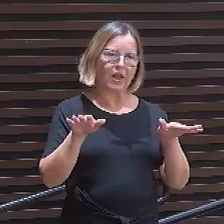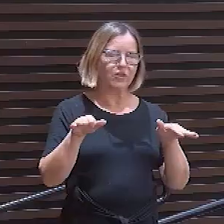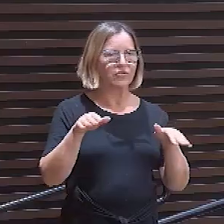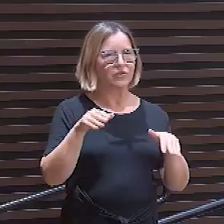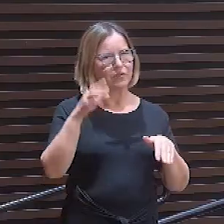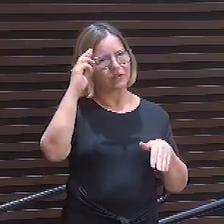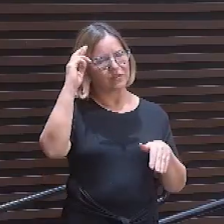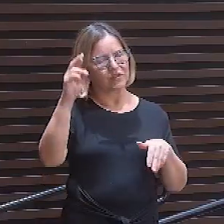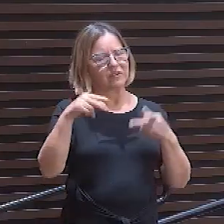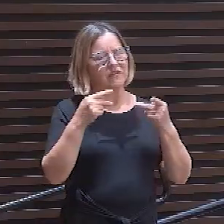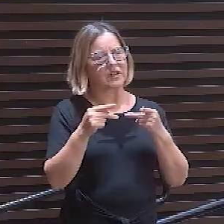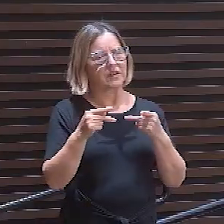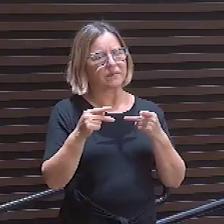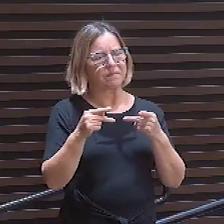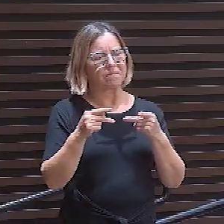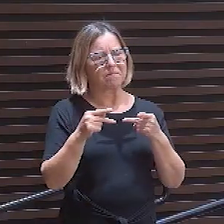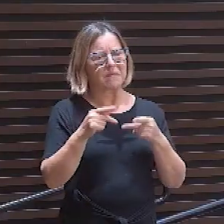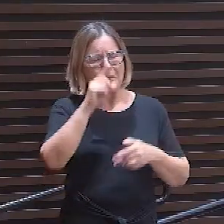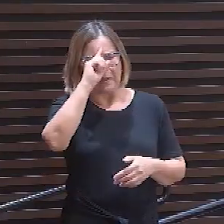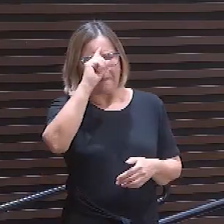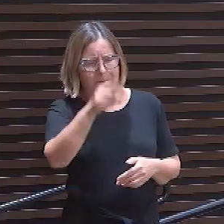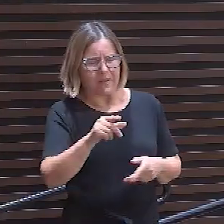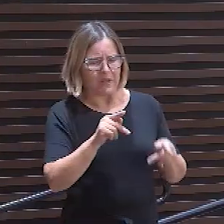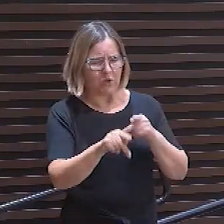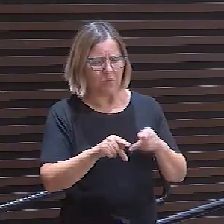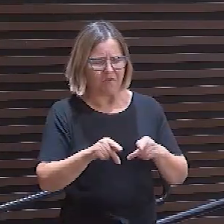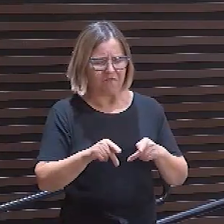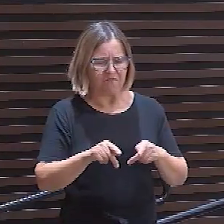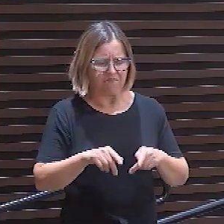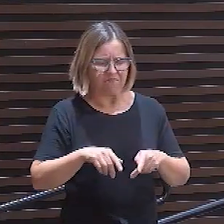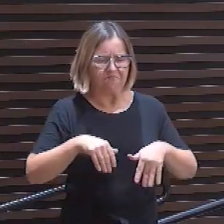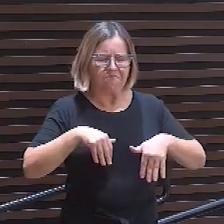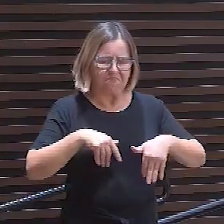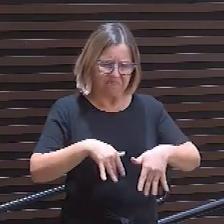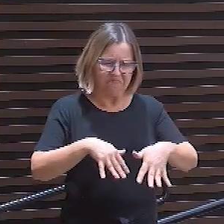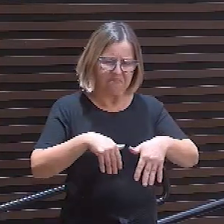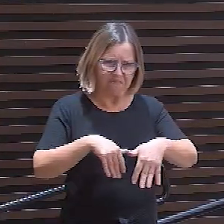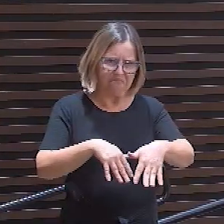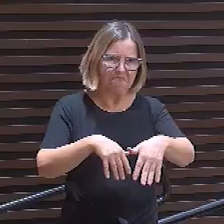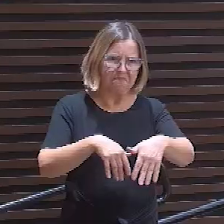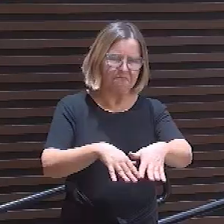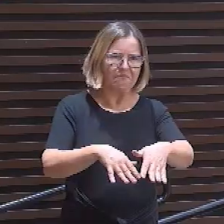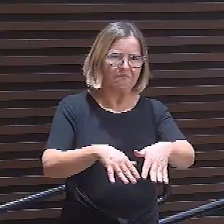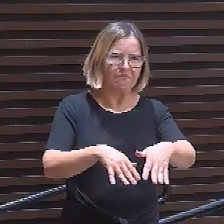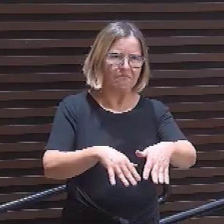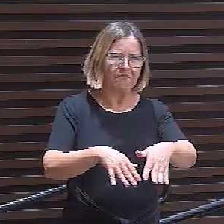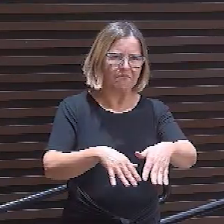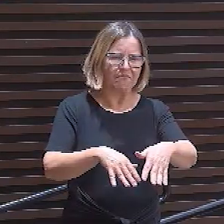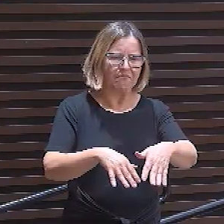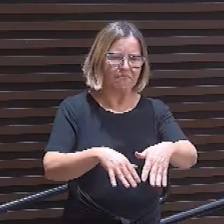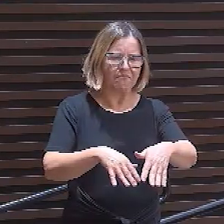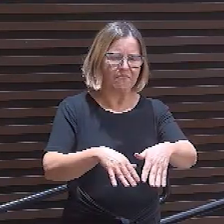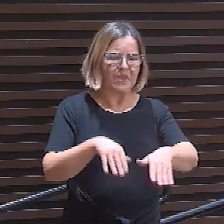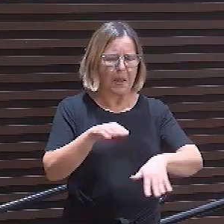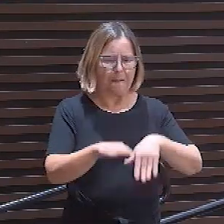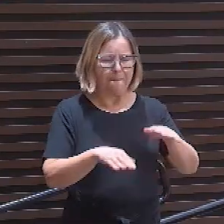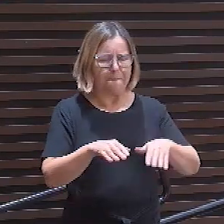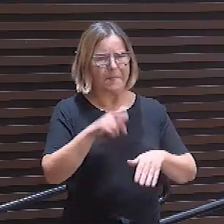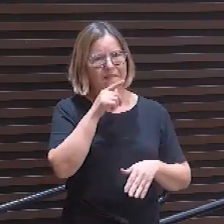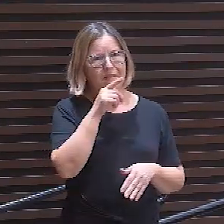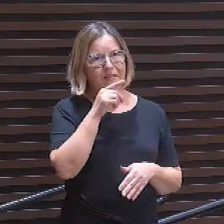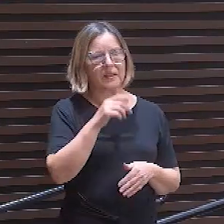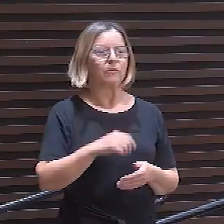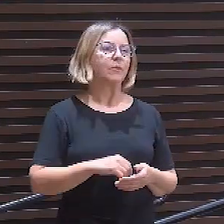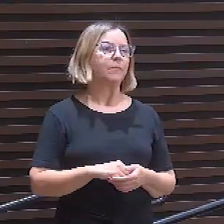ao povo que marche e toque na água. Pá!